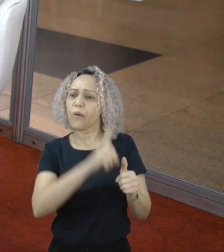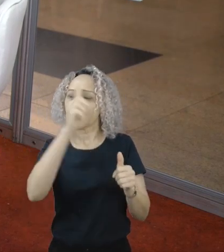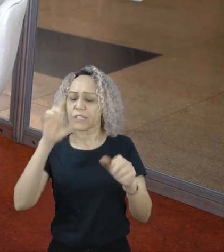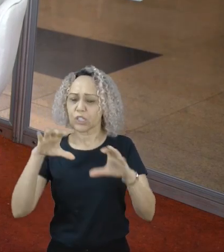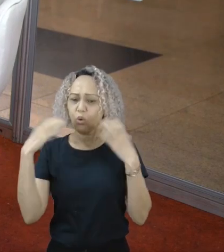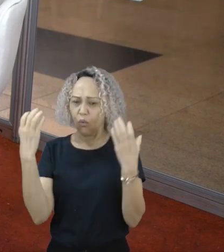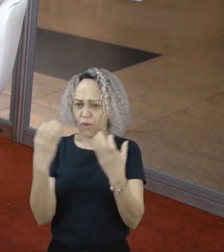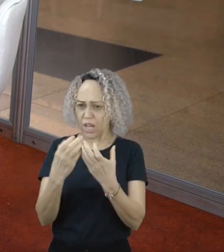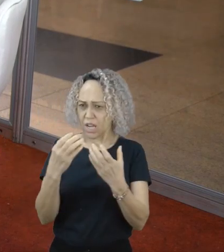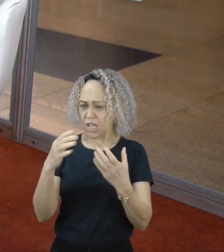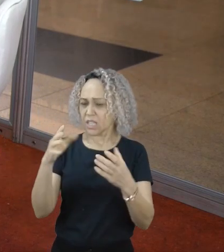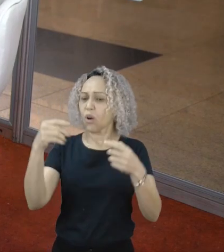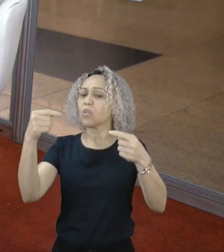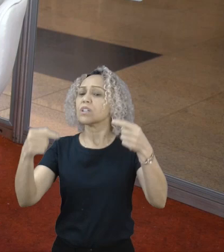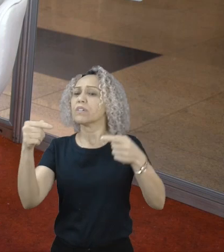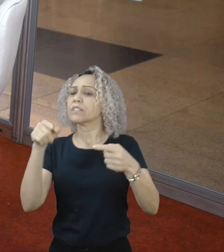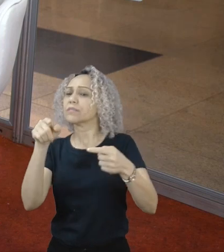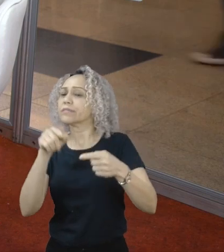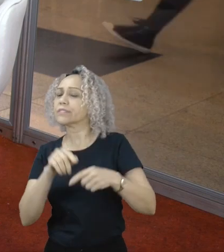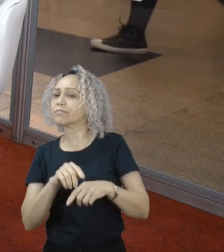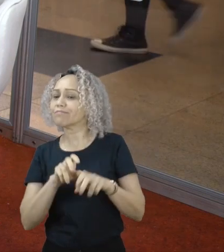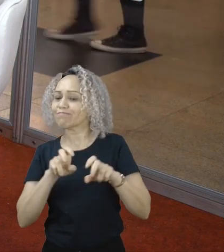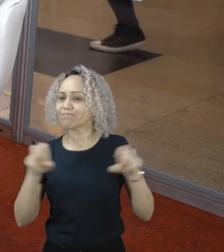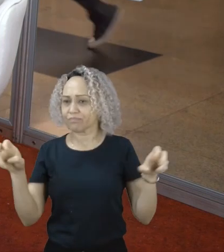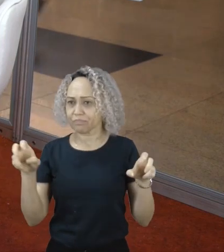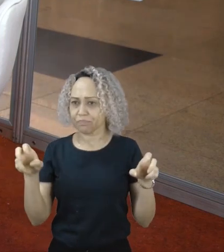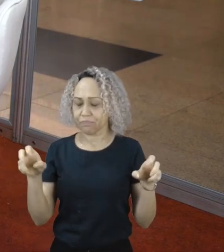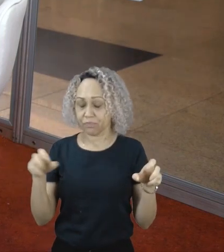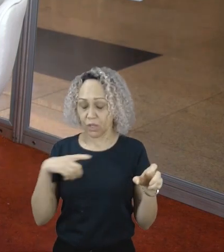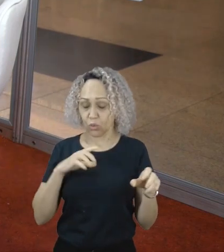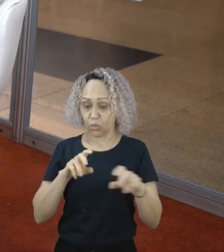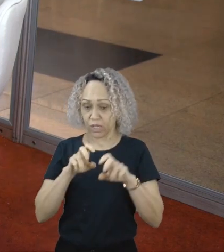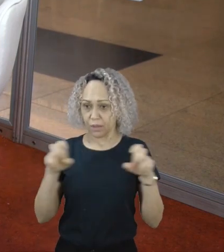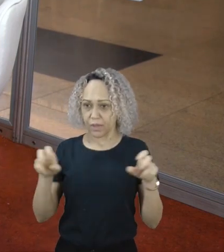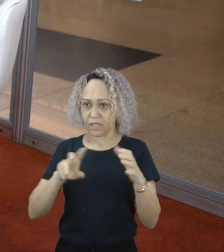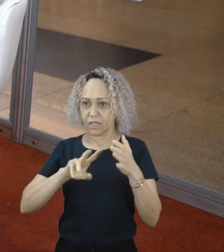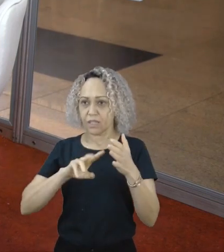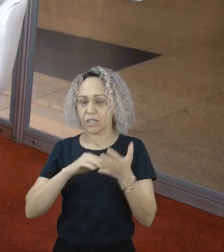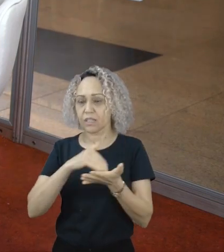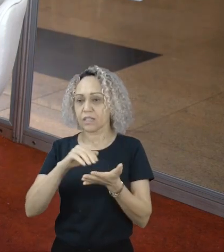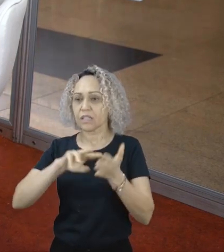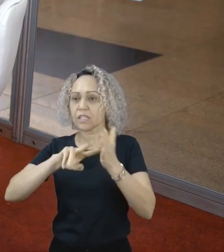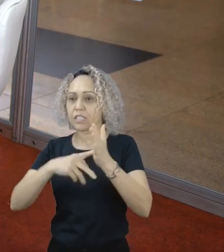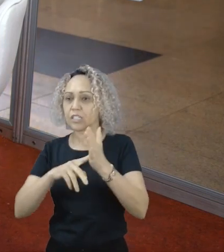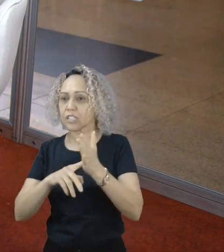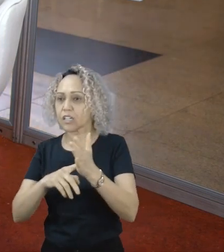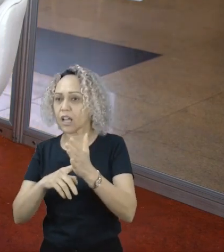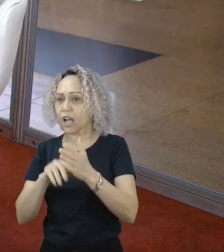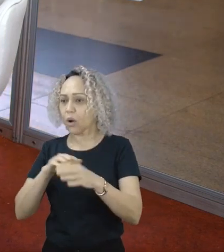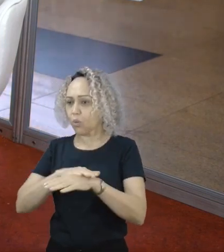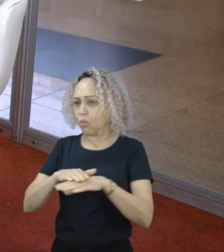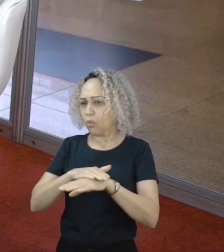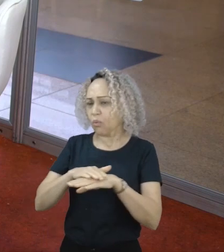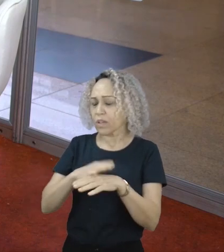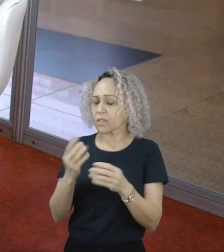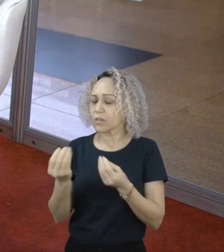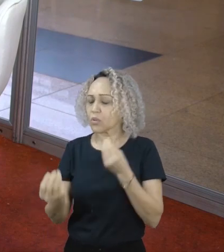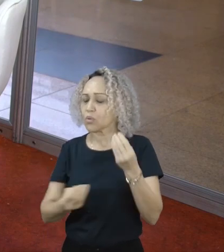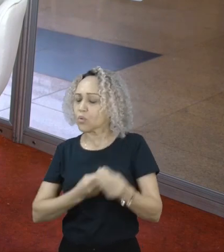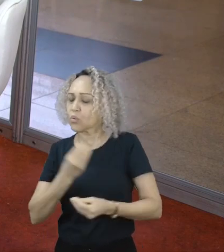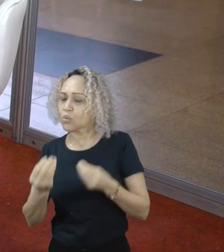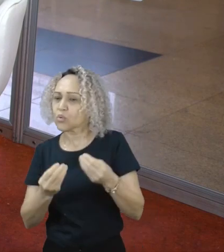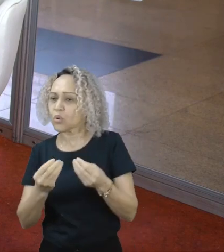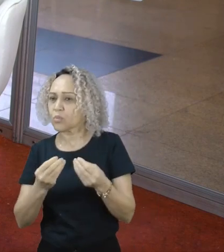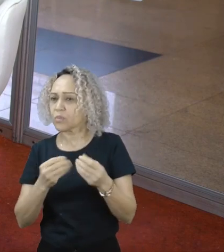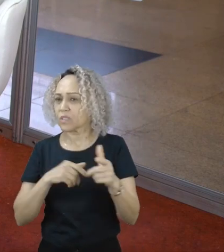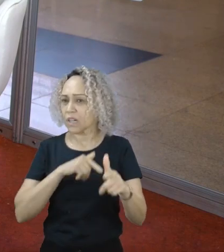mesa da Secretaria Sindical do PT, coordenada pelo Paulo Caires, debater um pouco sobre o mundo do trabalho, falar algumas coisinhas